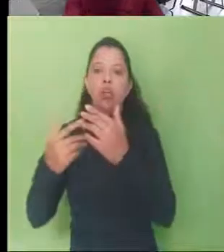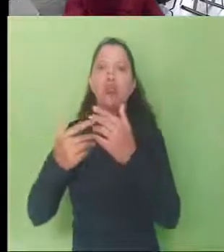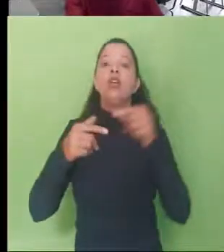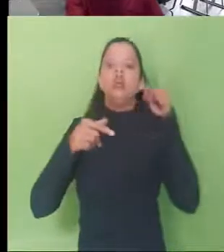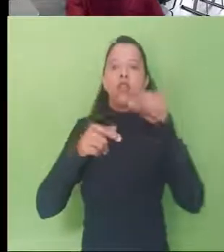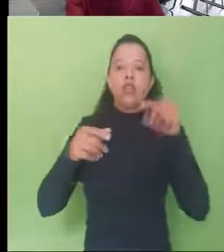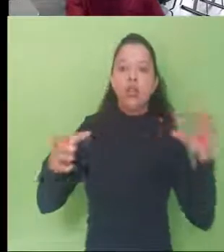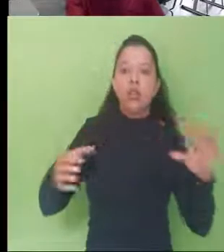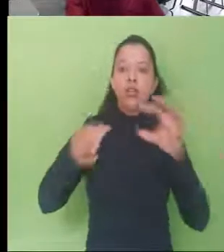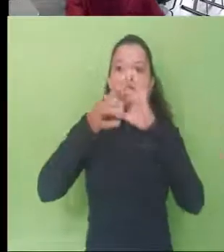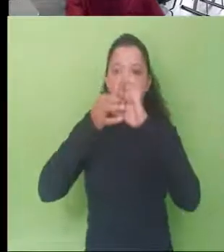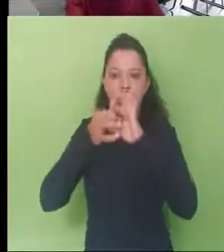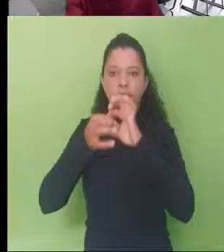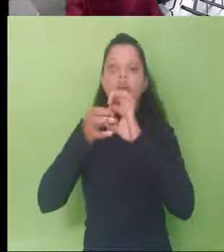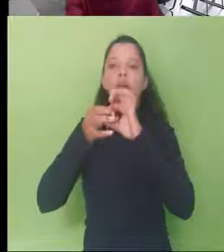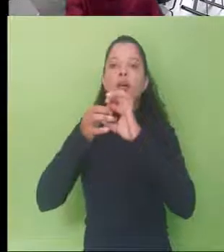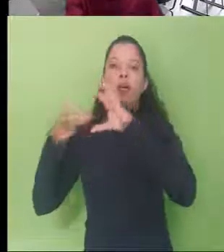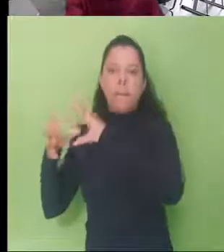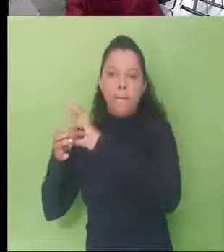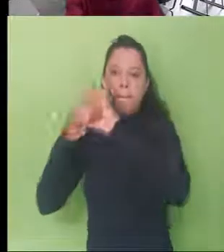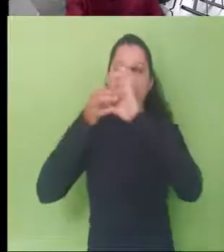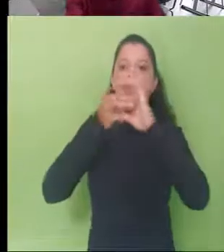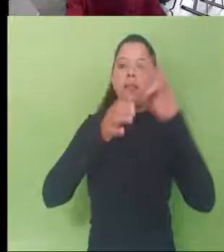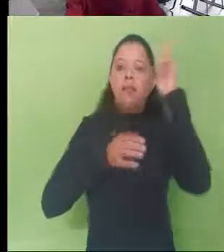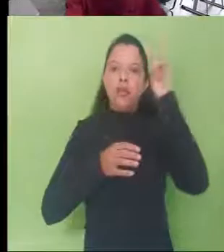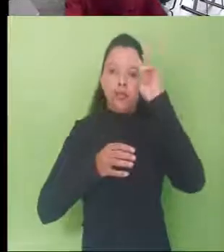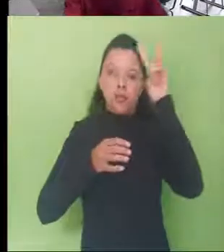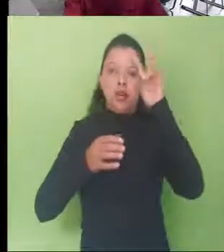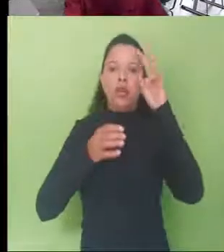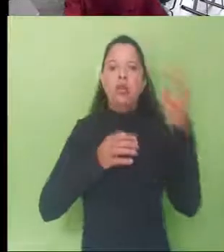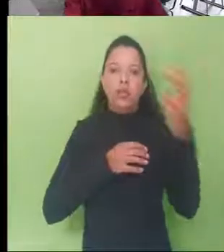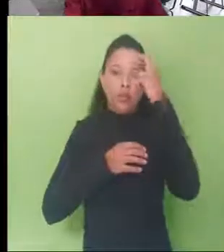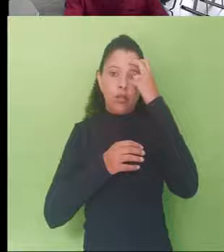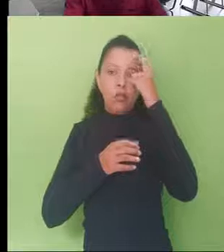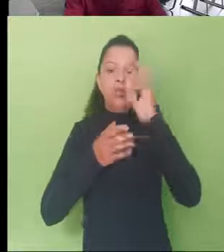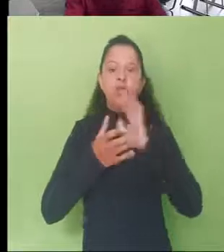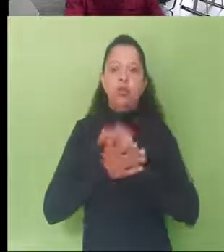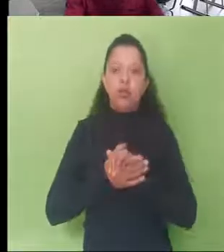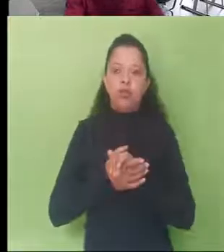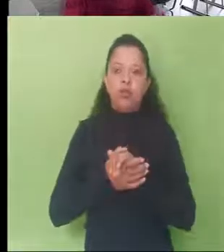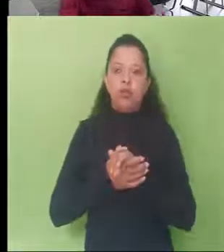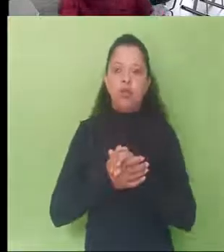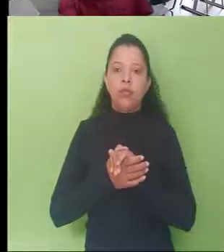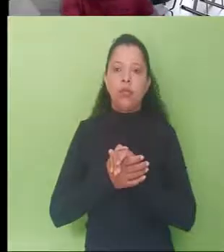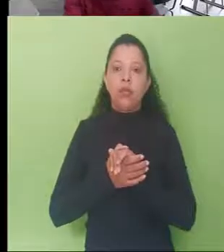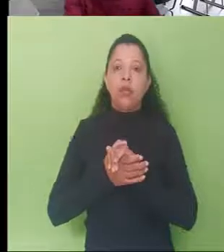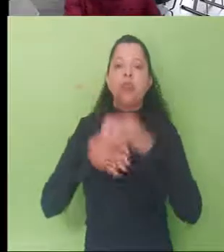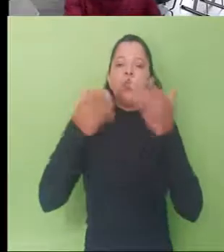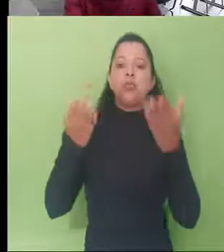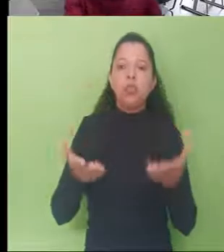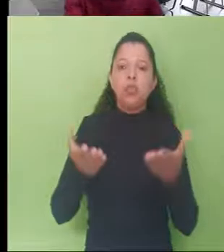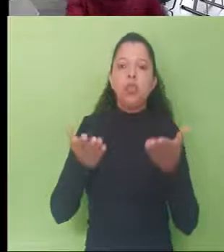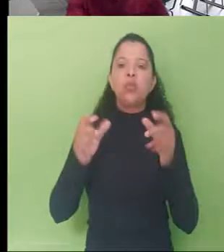um contexto histórico, beleza? E o que seus pais fazem hoje?